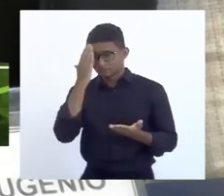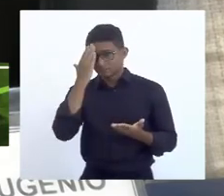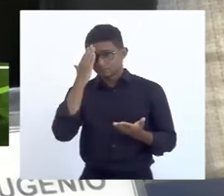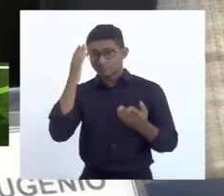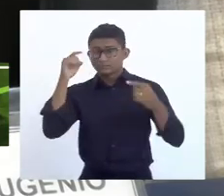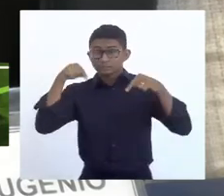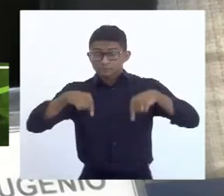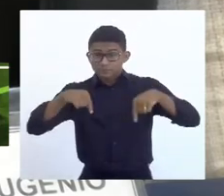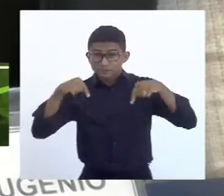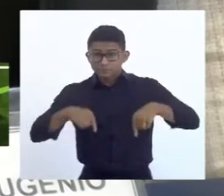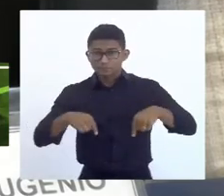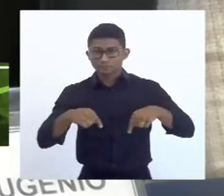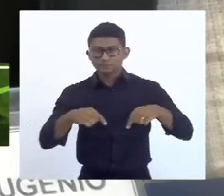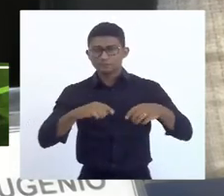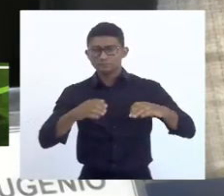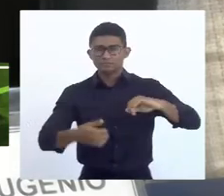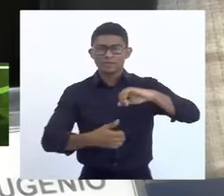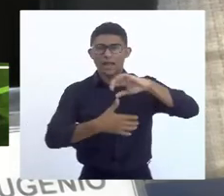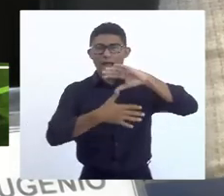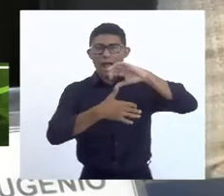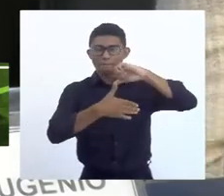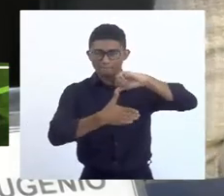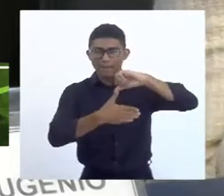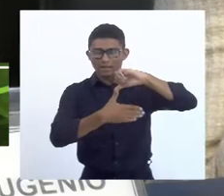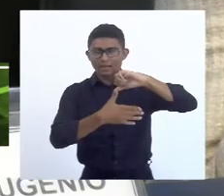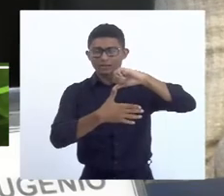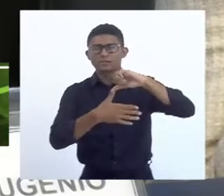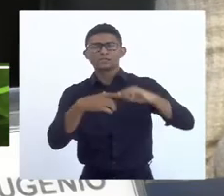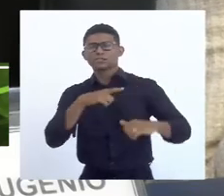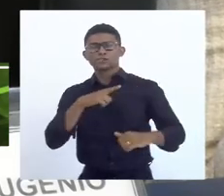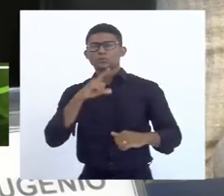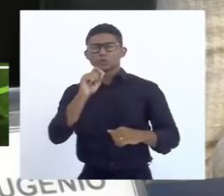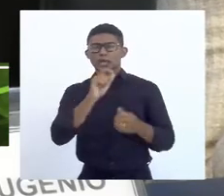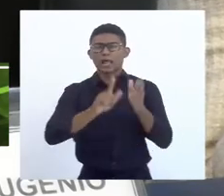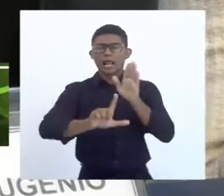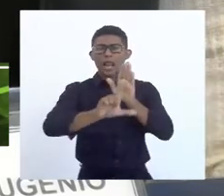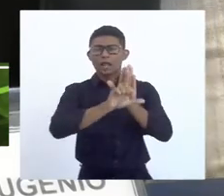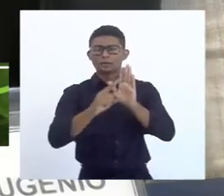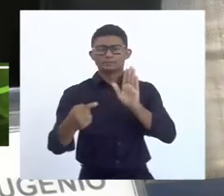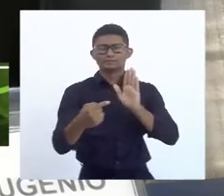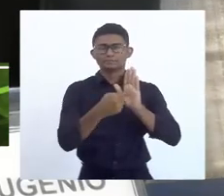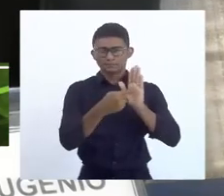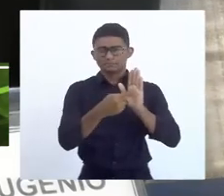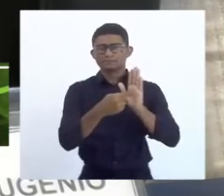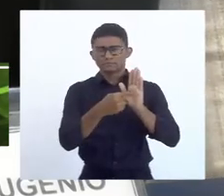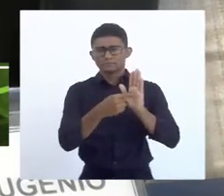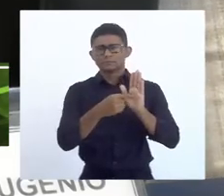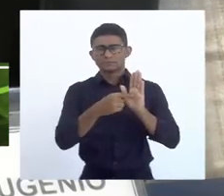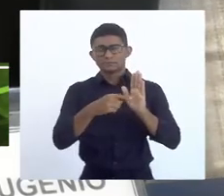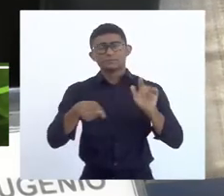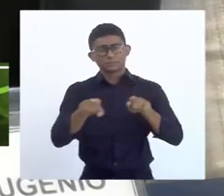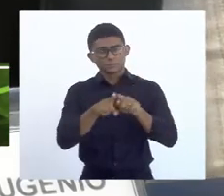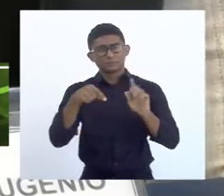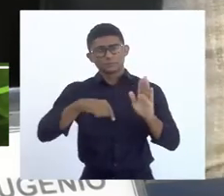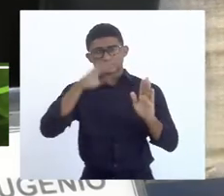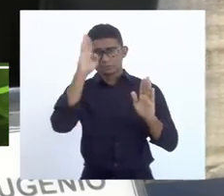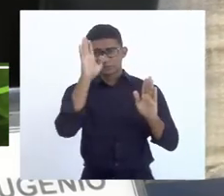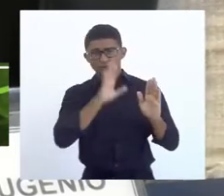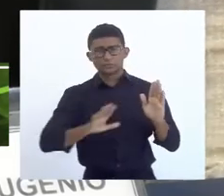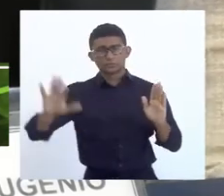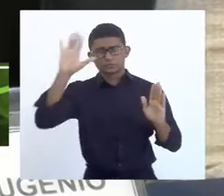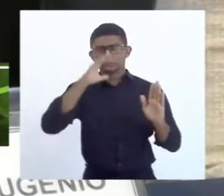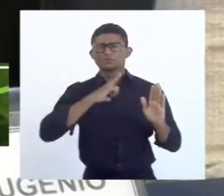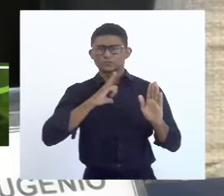região, nós já tínhamos vasta legislação, inclusive supranacional, em relação à violência política.